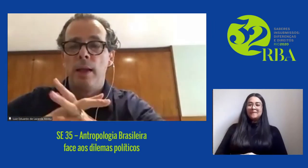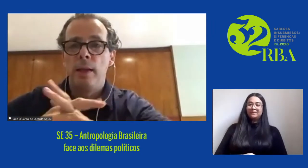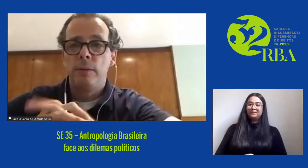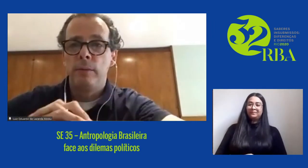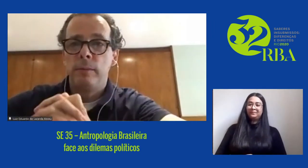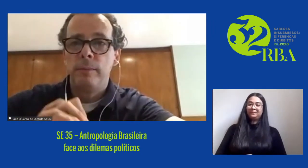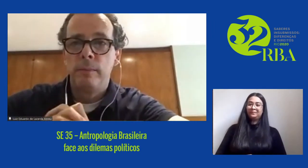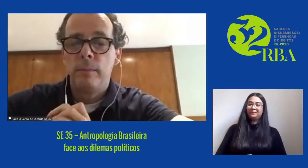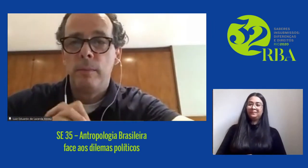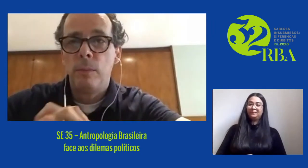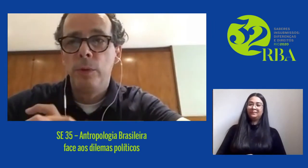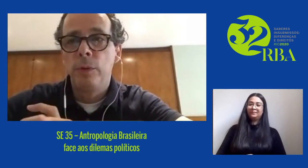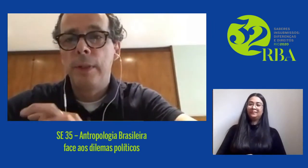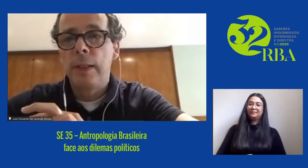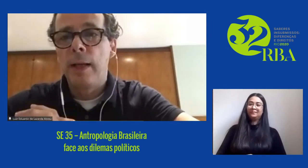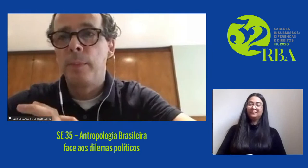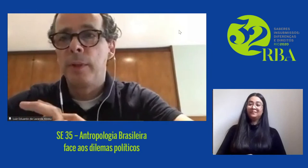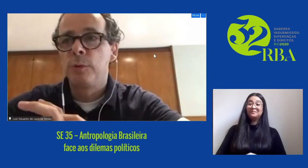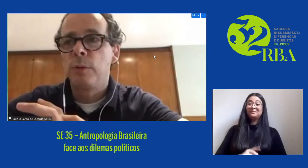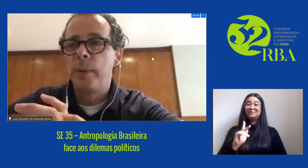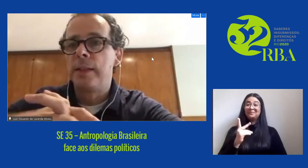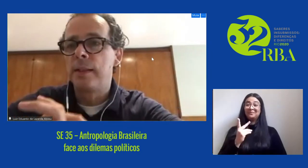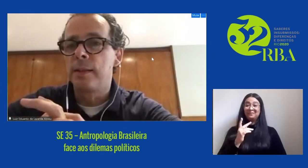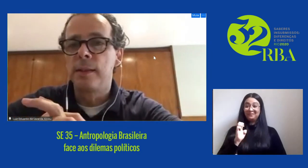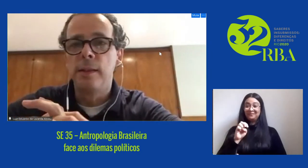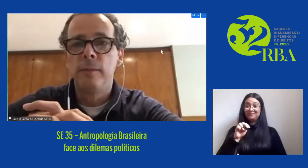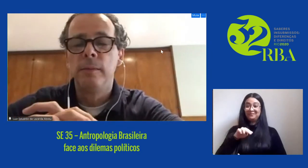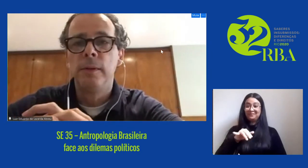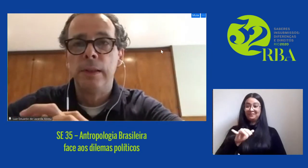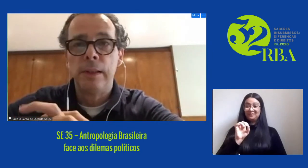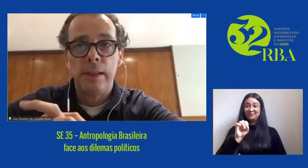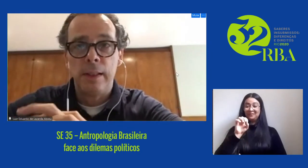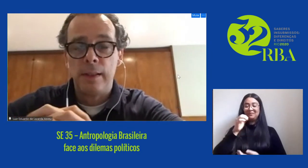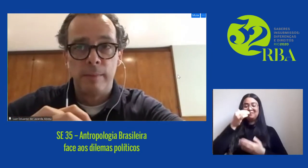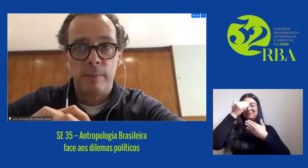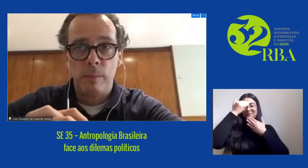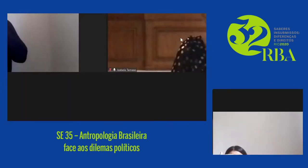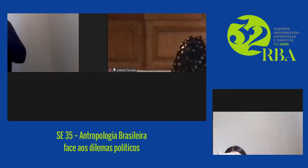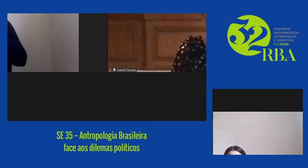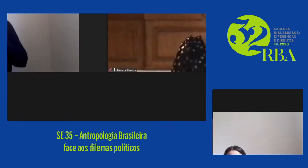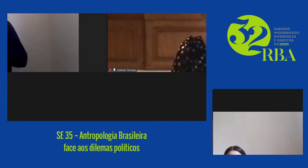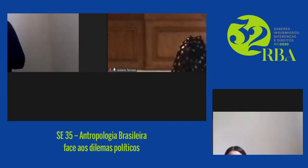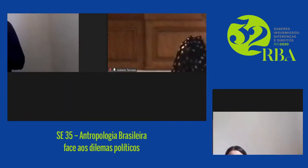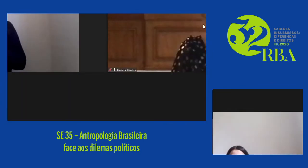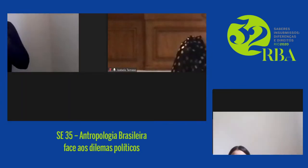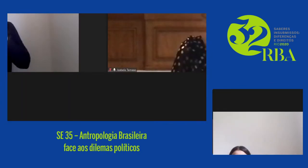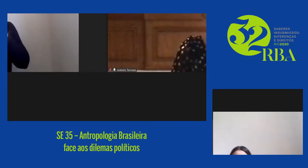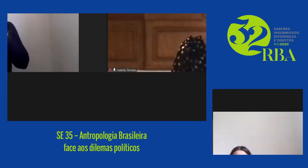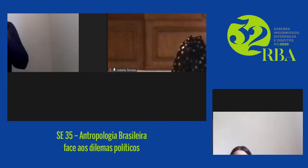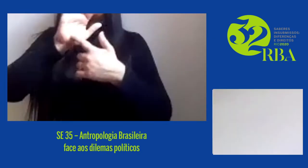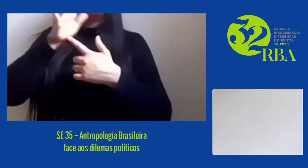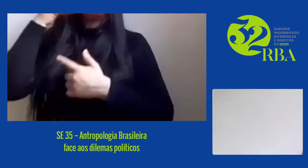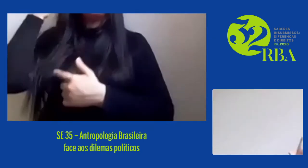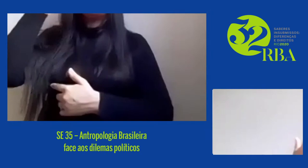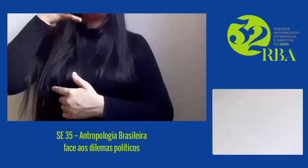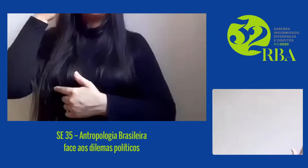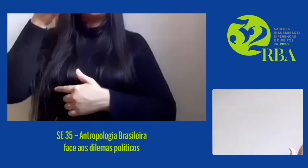Enio, muito obrigado pela sua apresentação, muito impactante também,